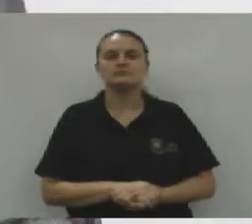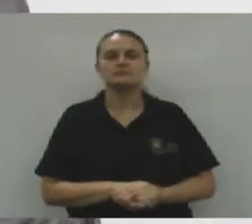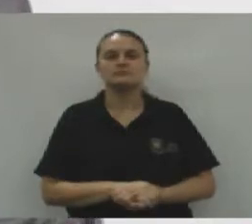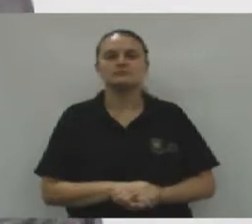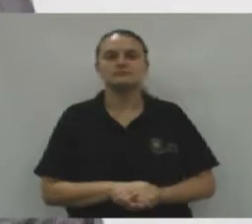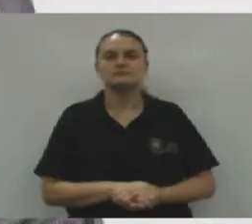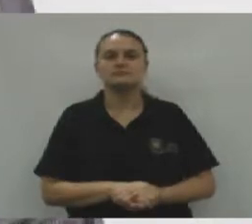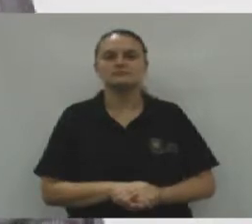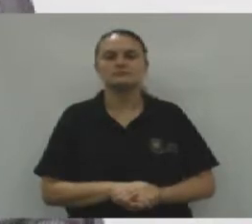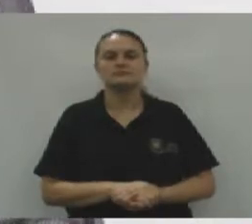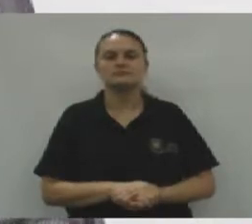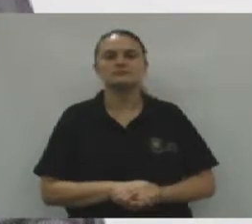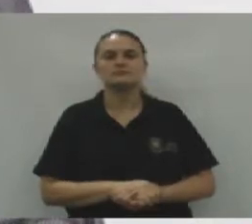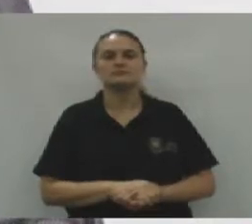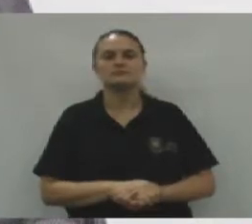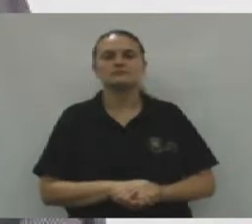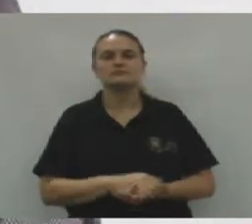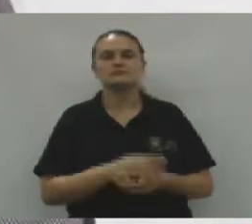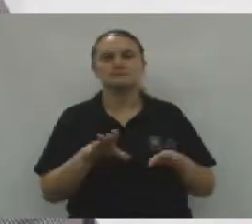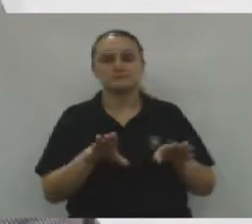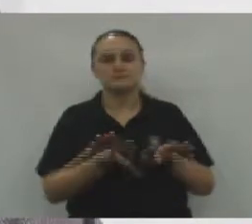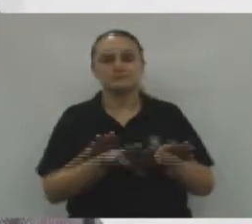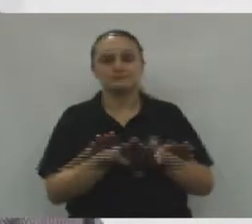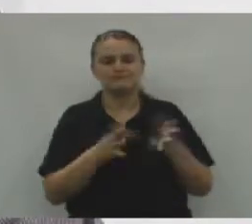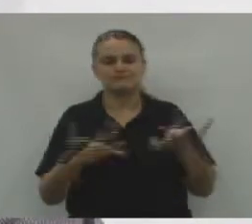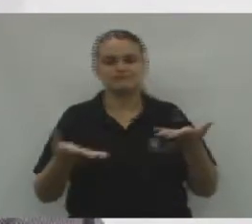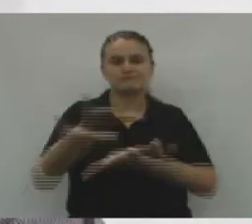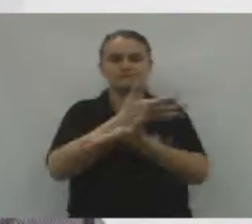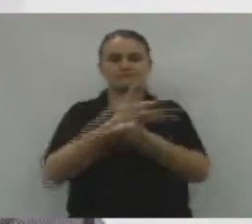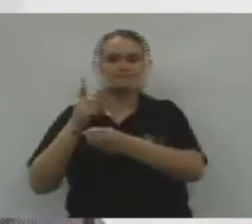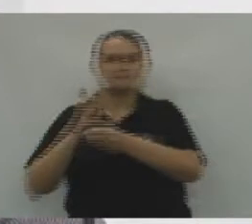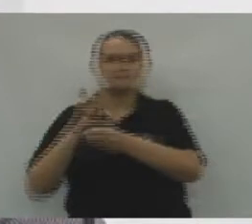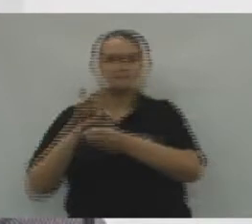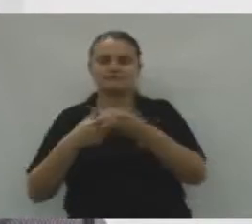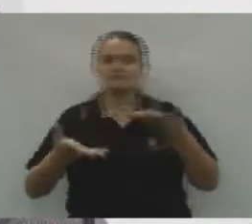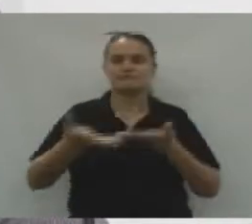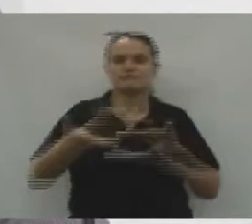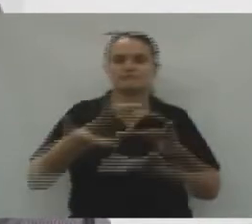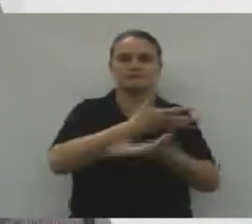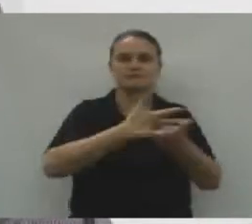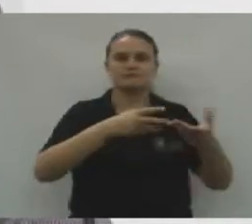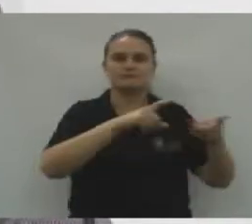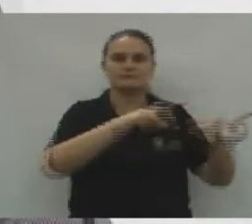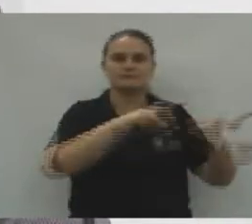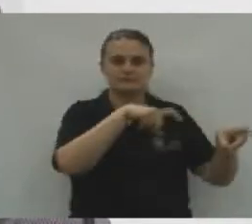E a integração da parte urbana com a parte rural.